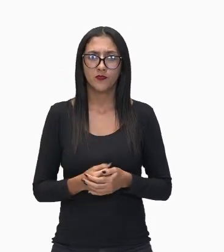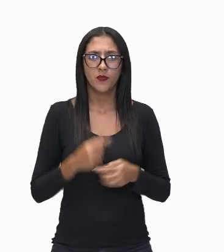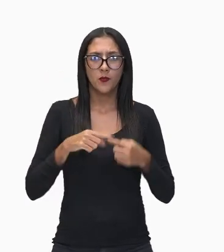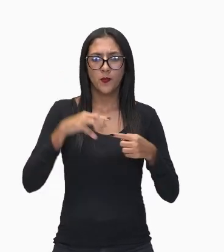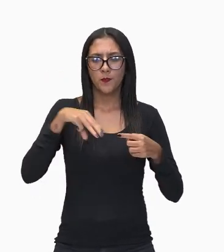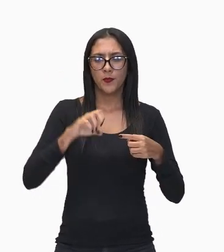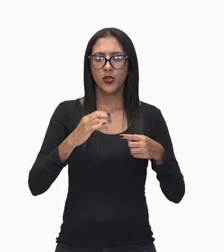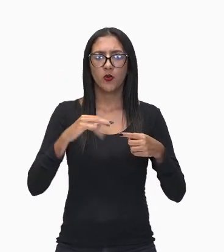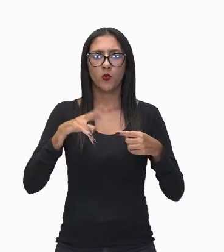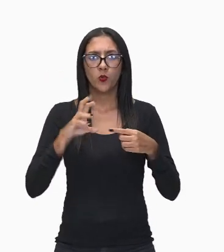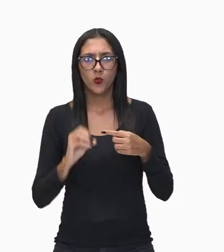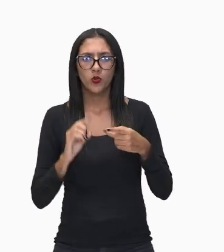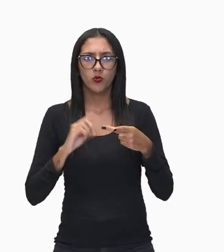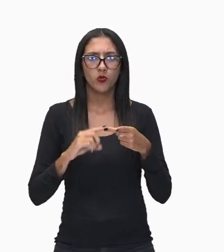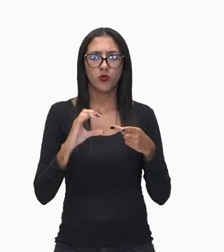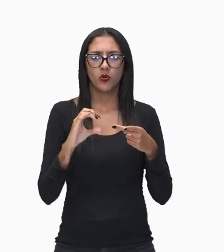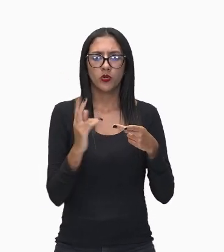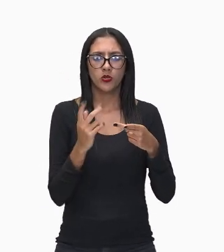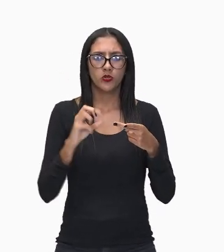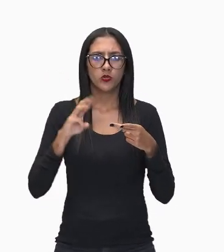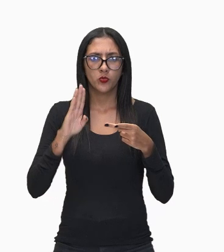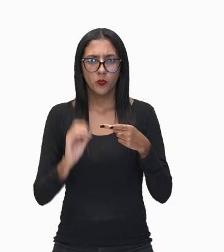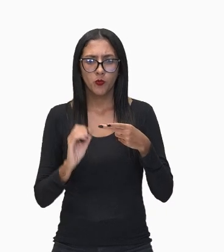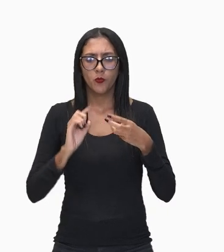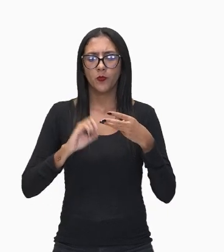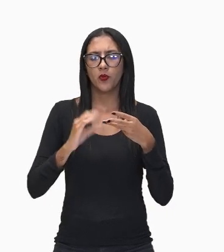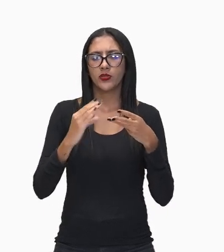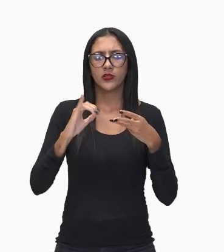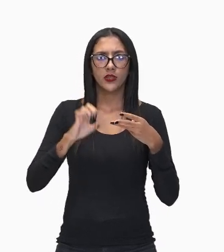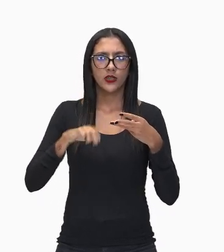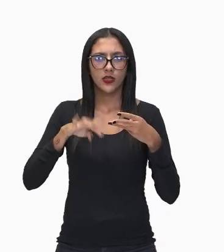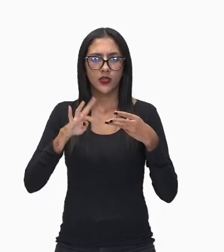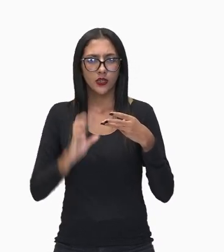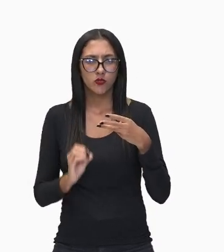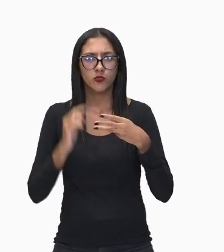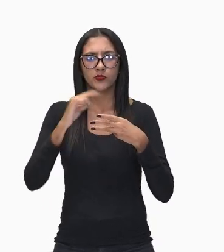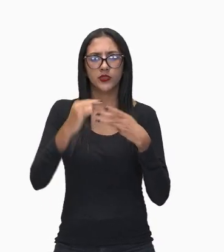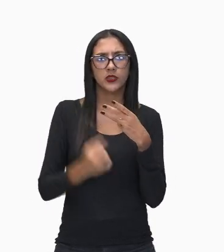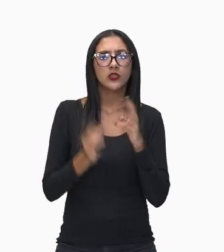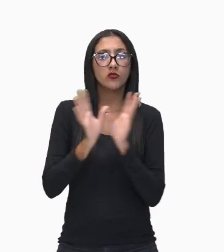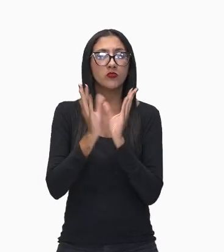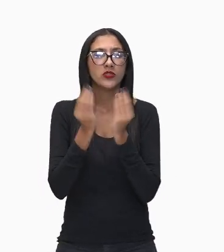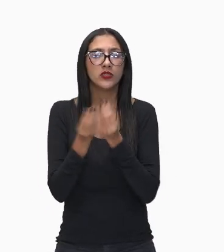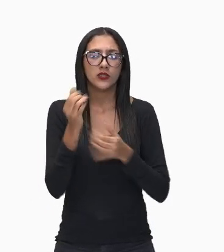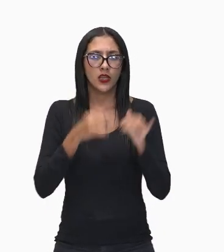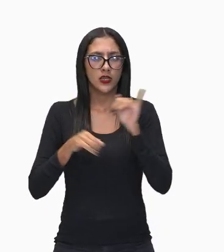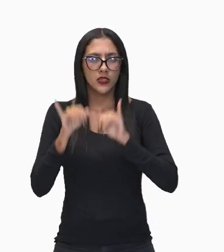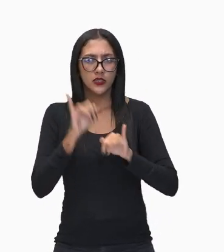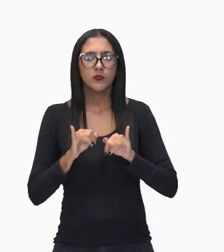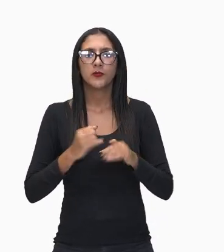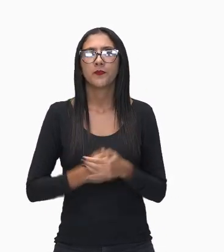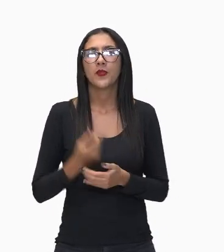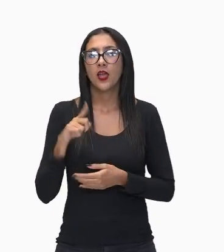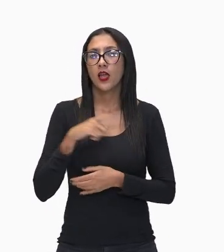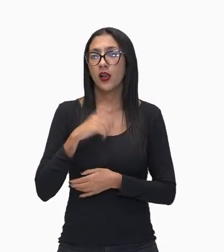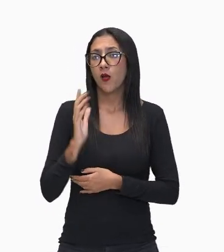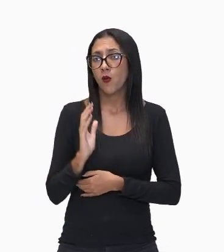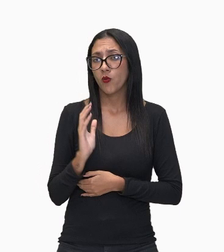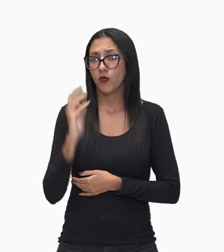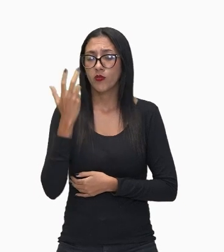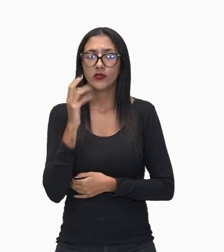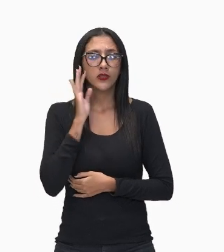mercúrio, o chumbo e o cianeto, né? Então a poluição dos rios aí, ela é muito frequente também,